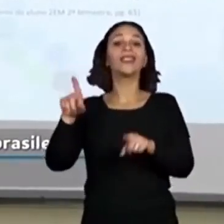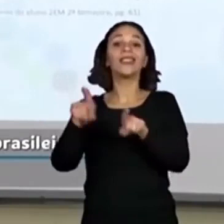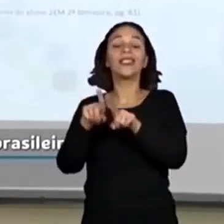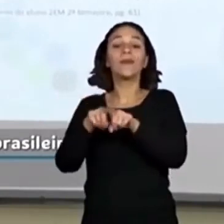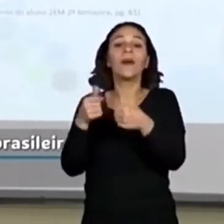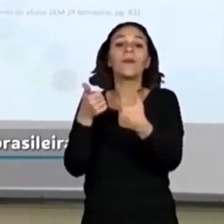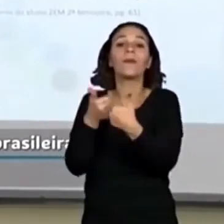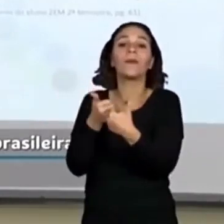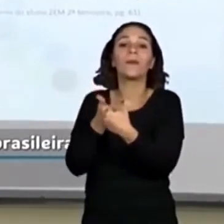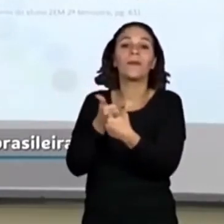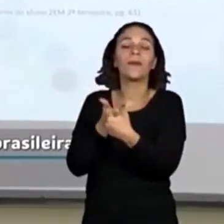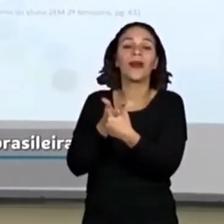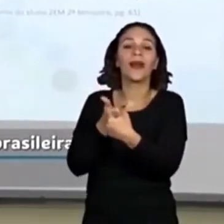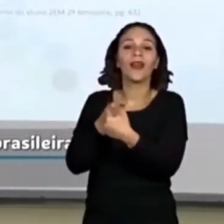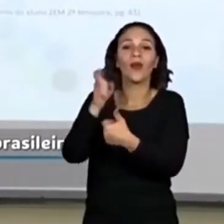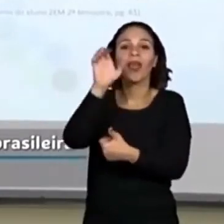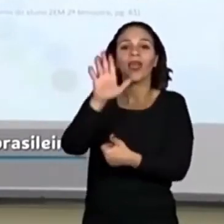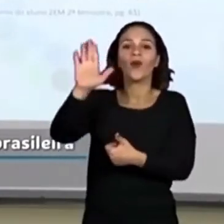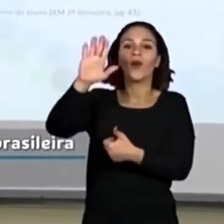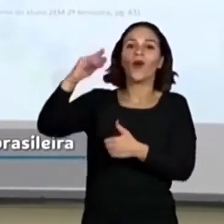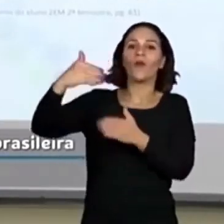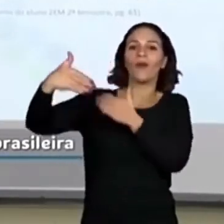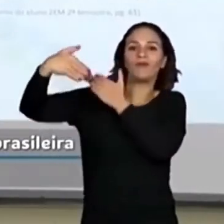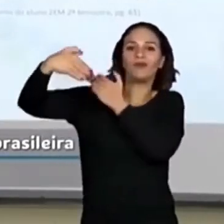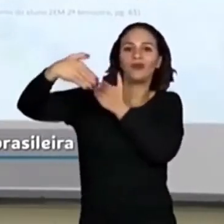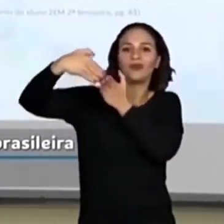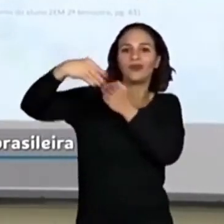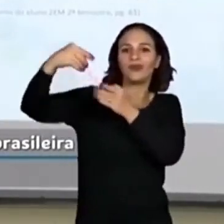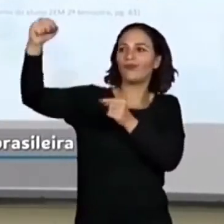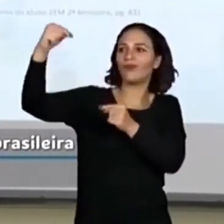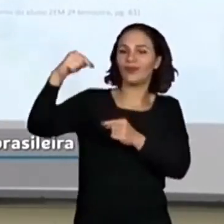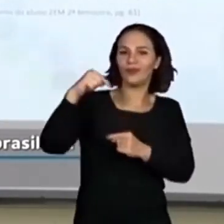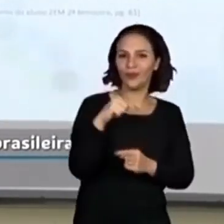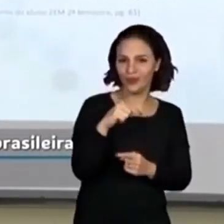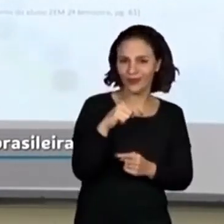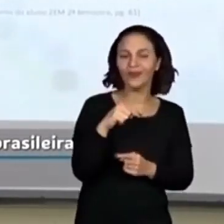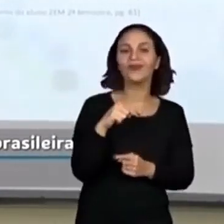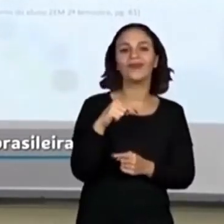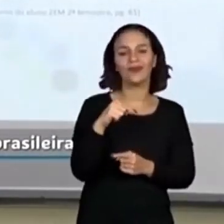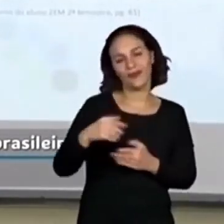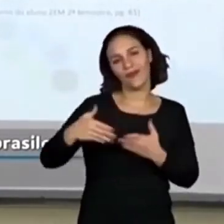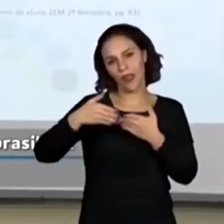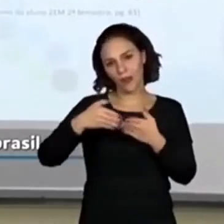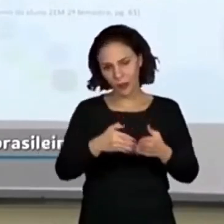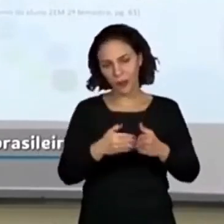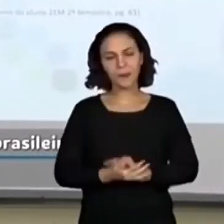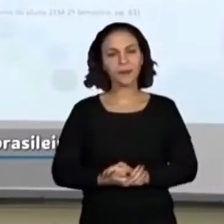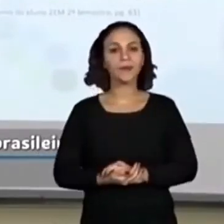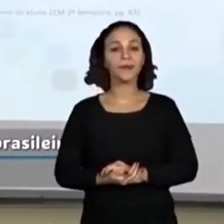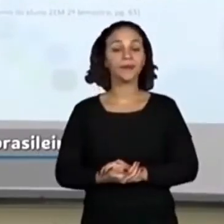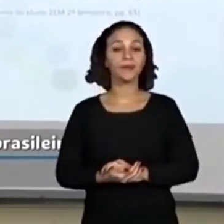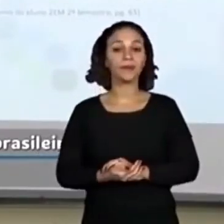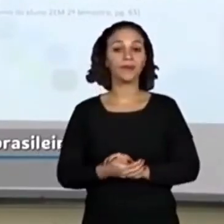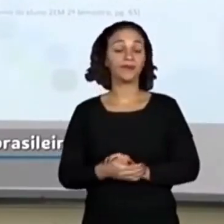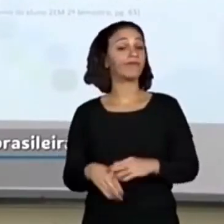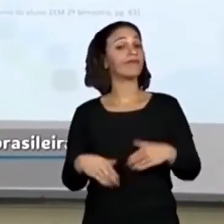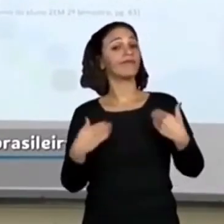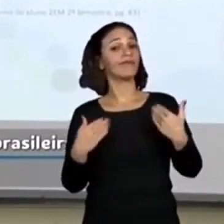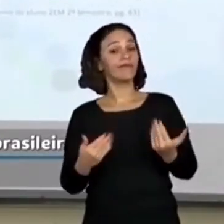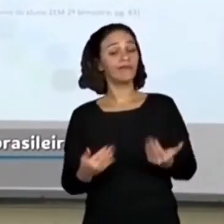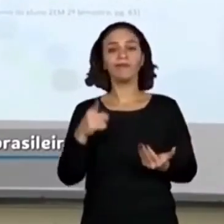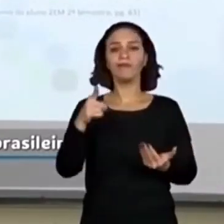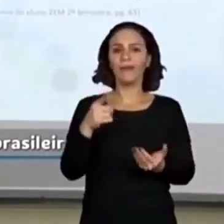próximo da Europa para o transporte em navios, né? Então, o